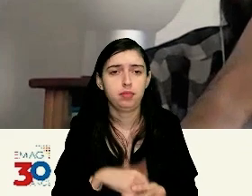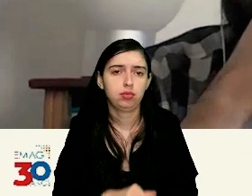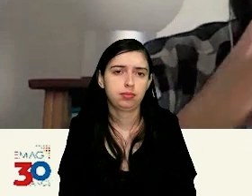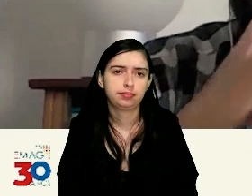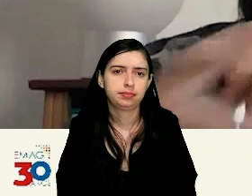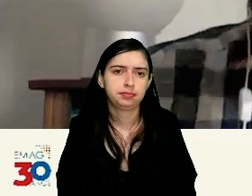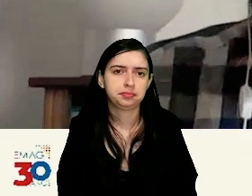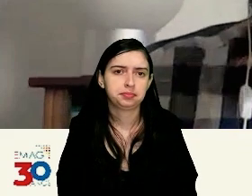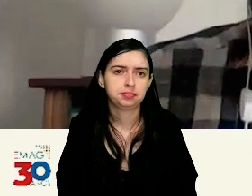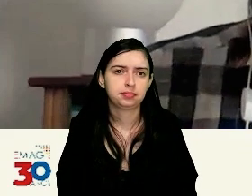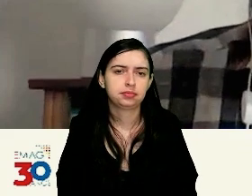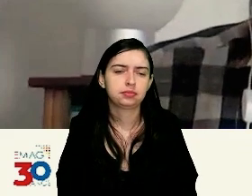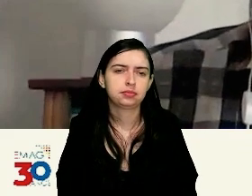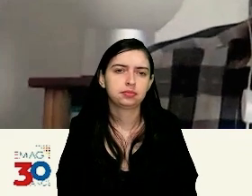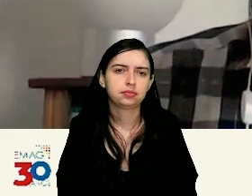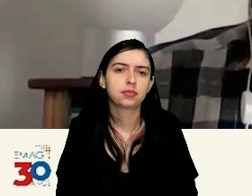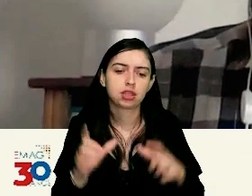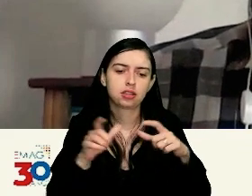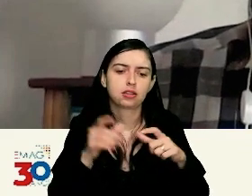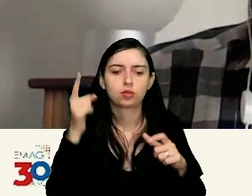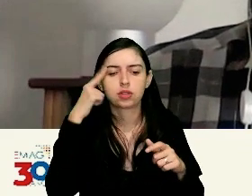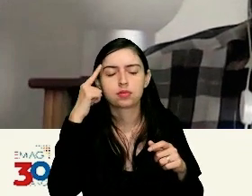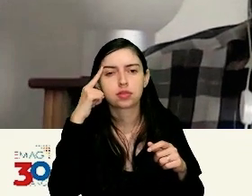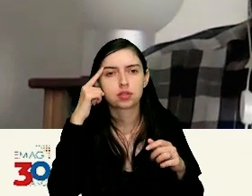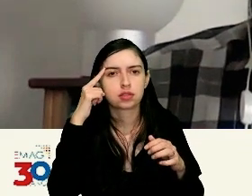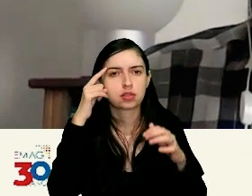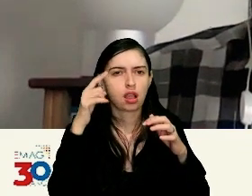Isso dentro da minha cabeça já estava